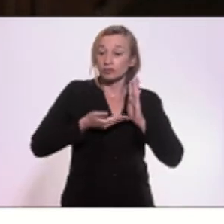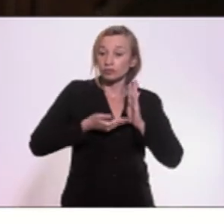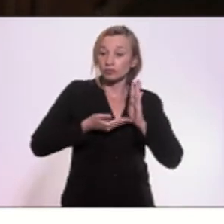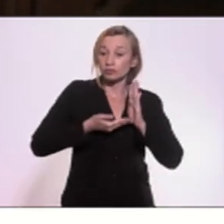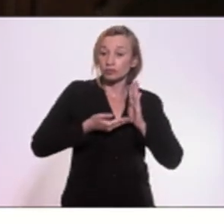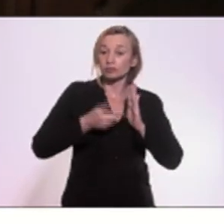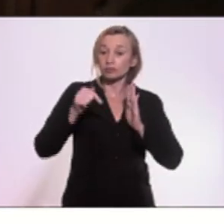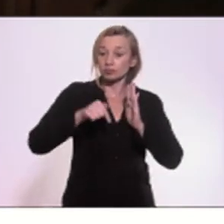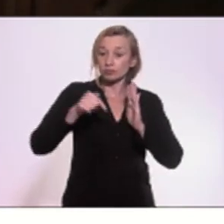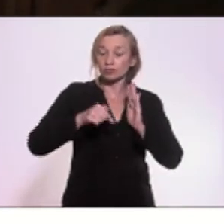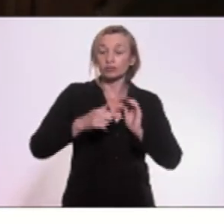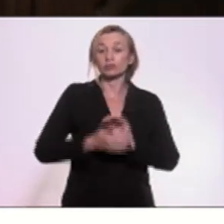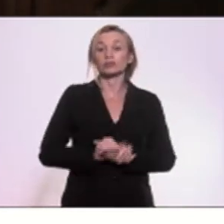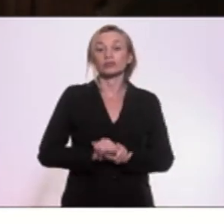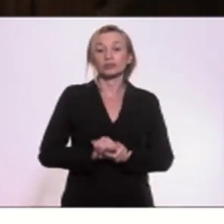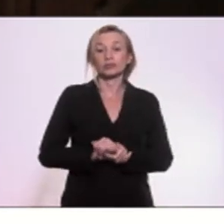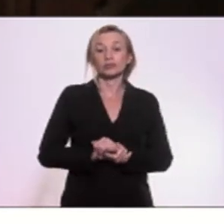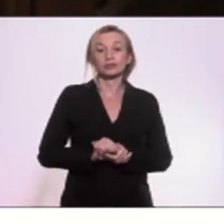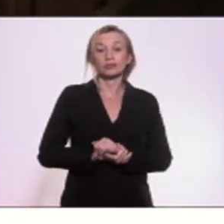e